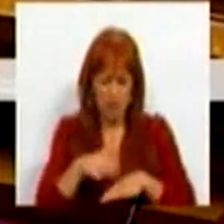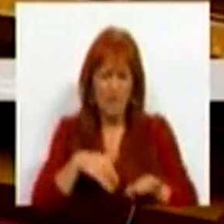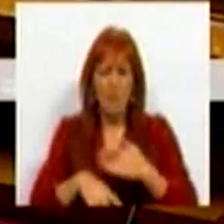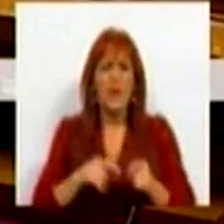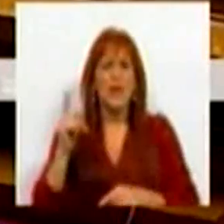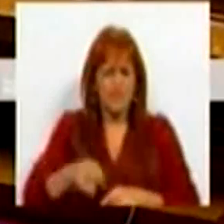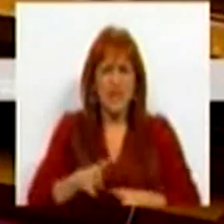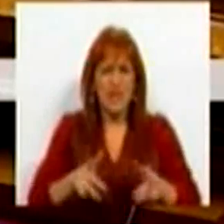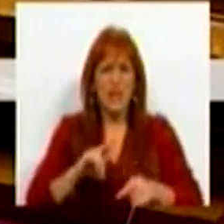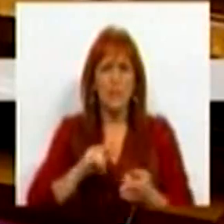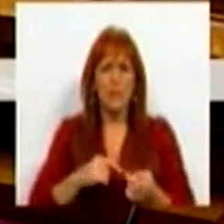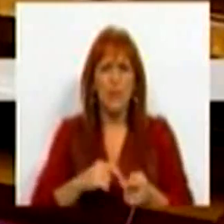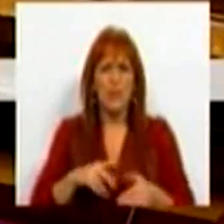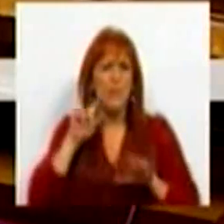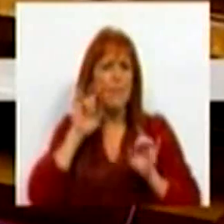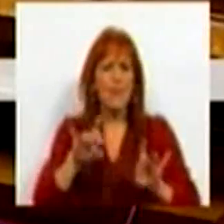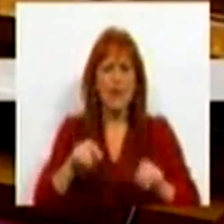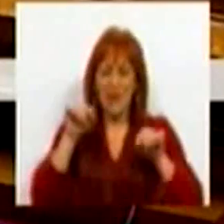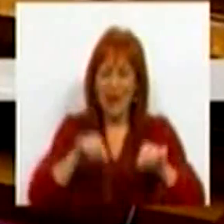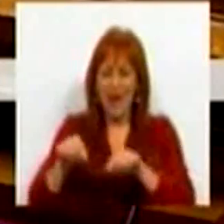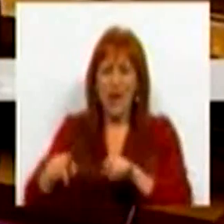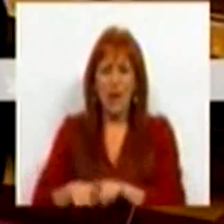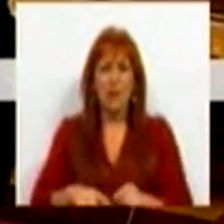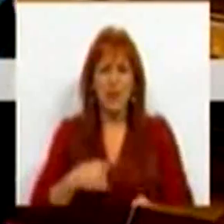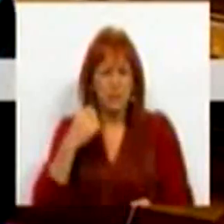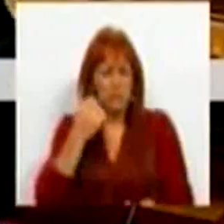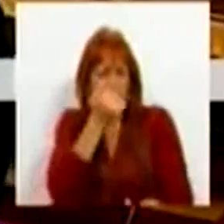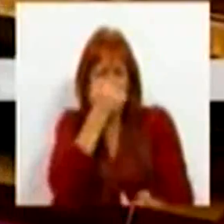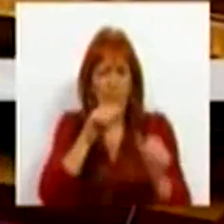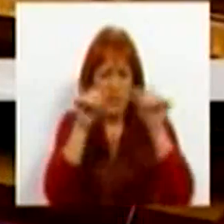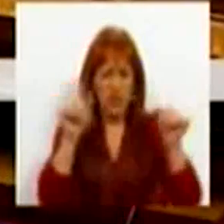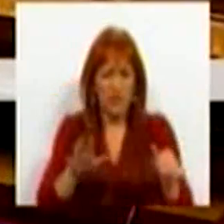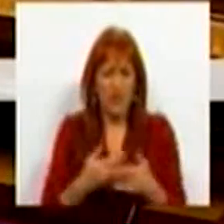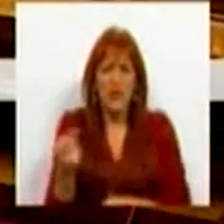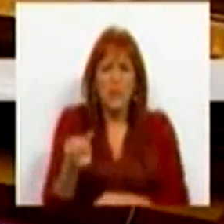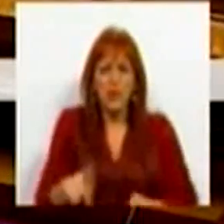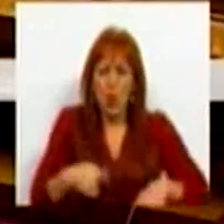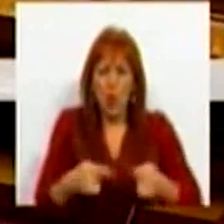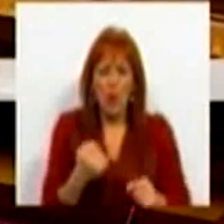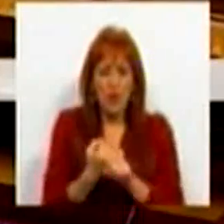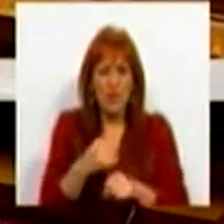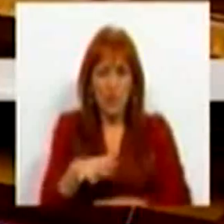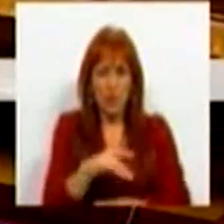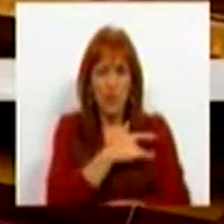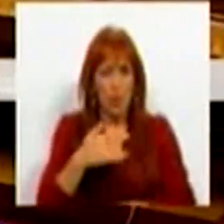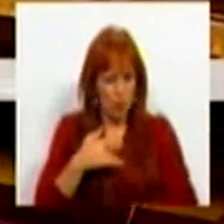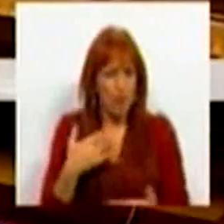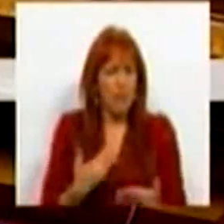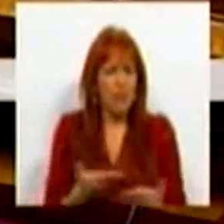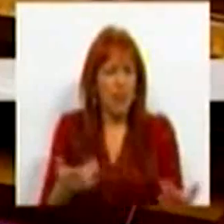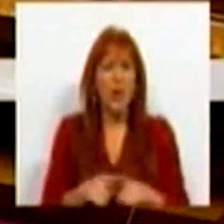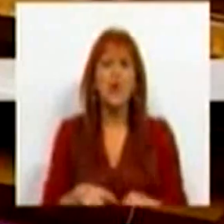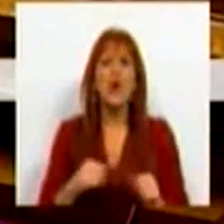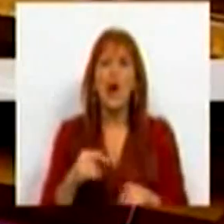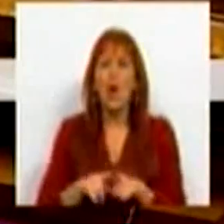podem e devem ser prevenidos. Estes casos, defraudando o sistema, fragilizam o próprio Serviço Nacional de Saúde,